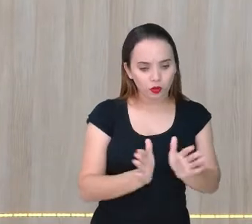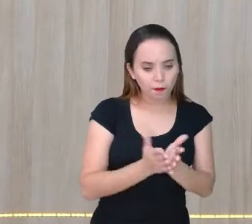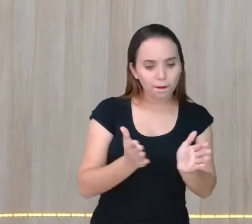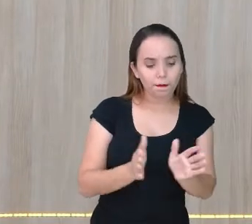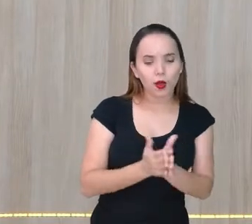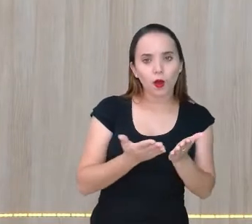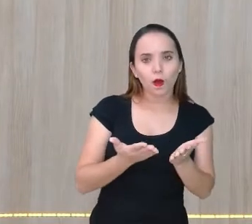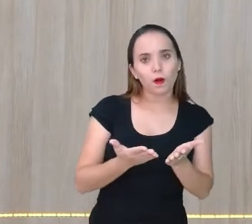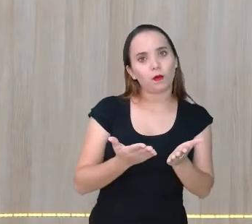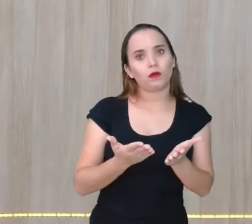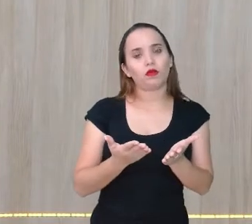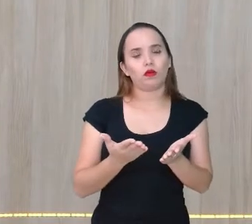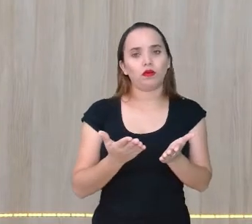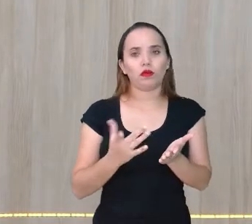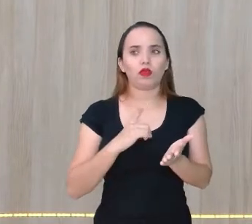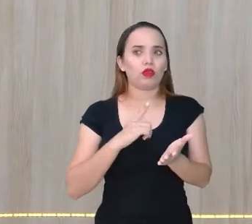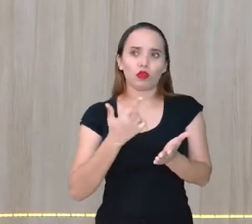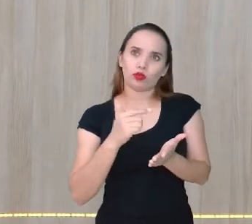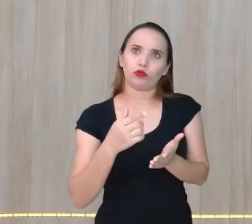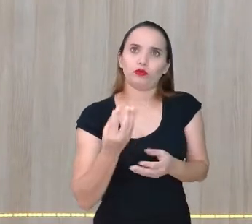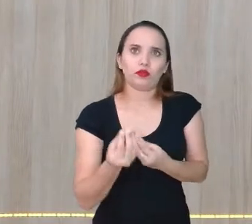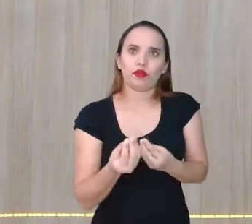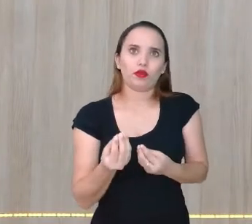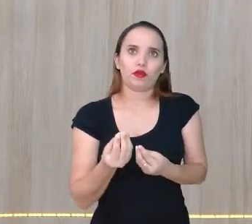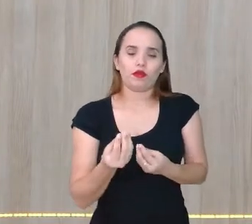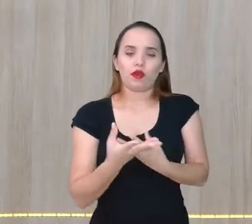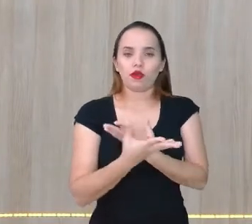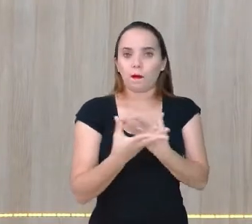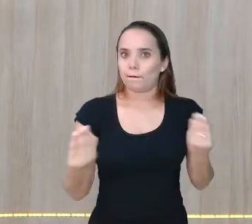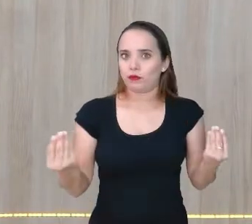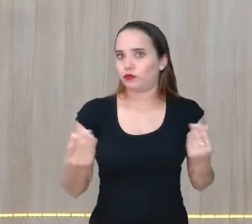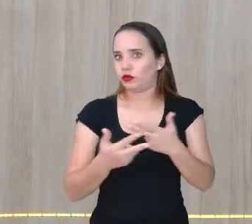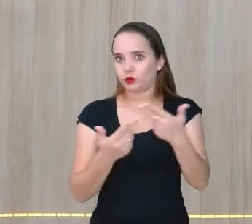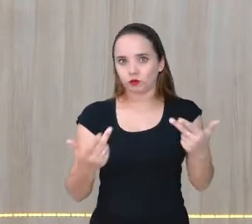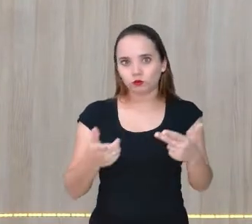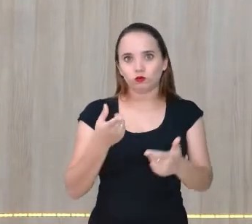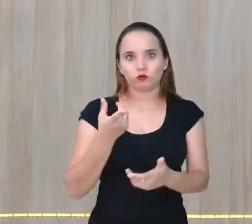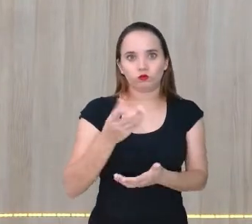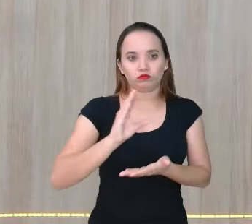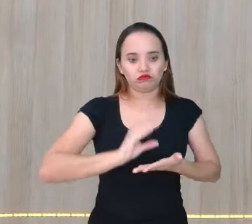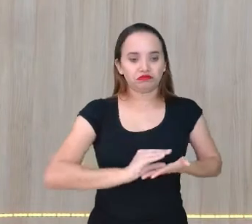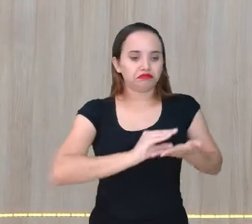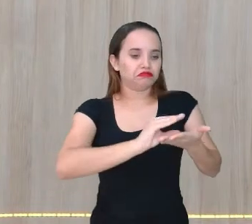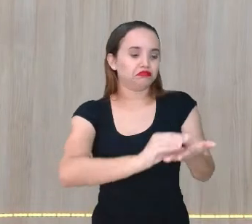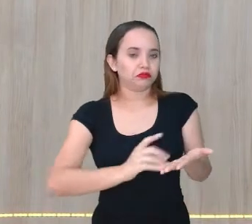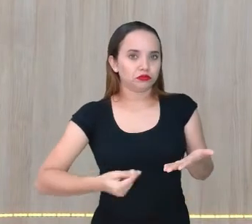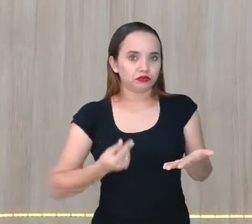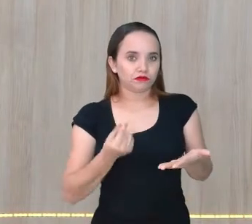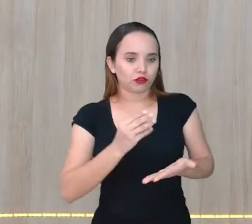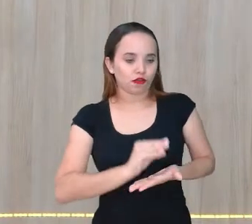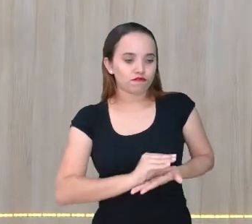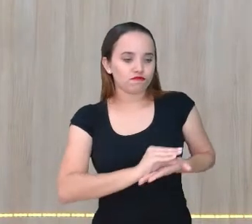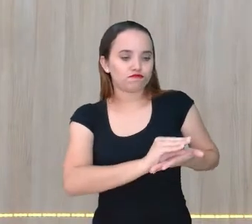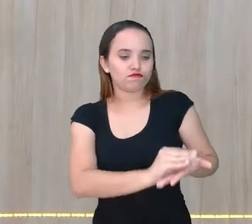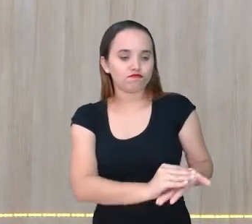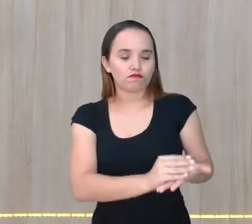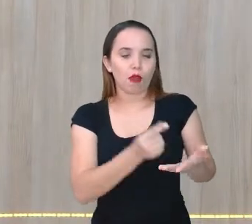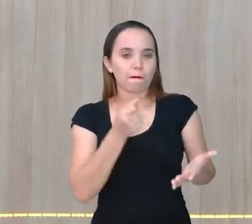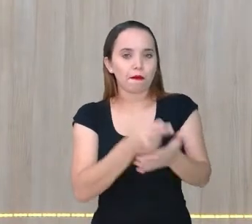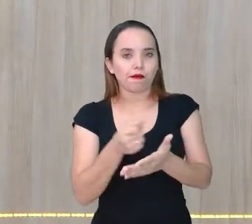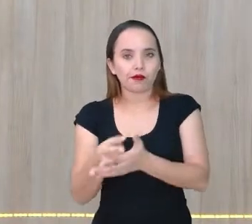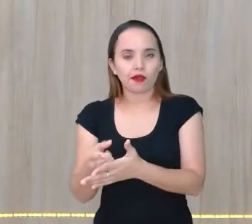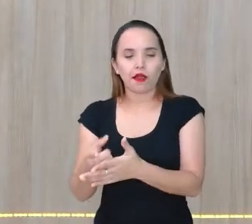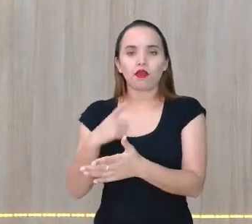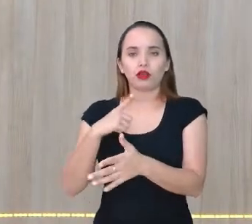né, essa população que não vai ter tantos recursos ali financeiros para pagar por um serviço de qualidade, ela fica ainda